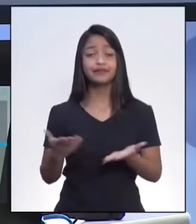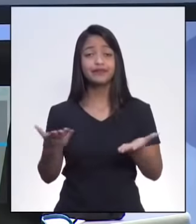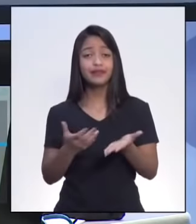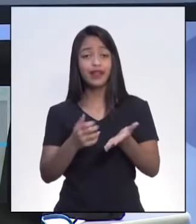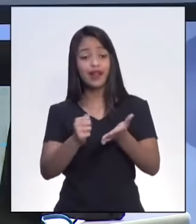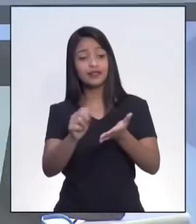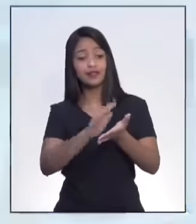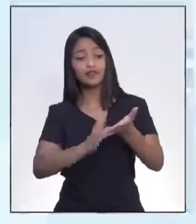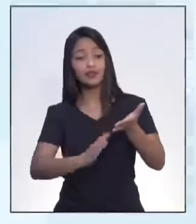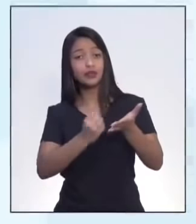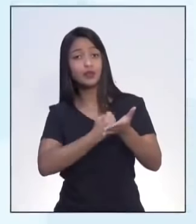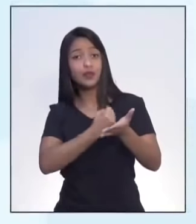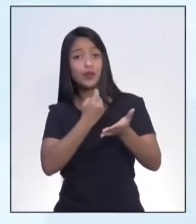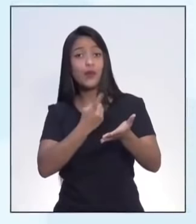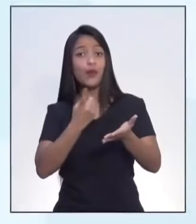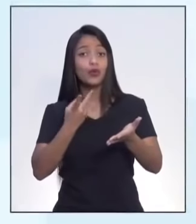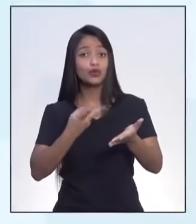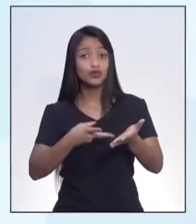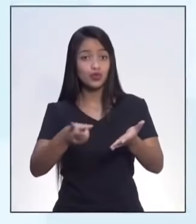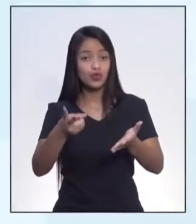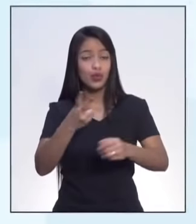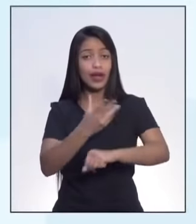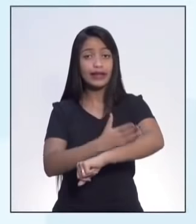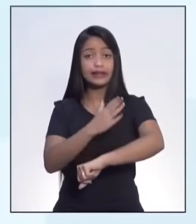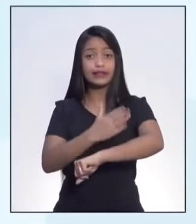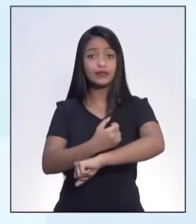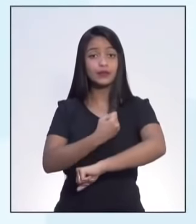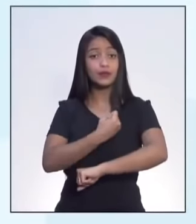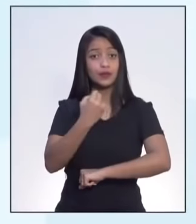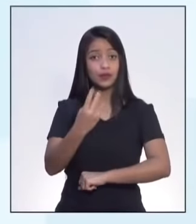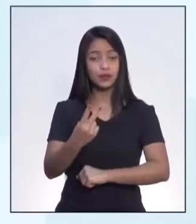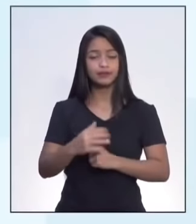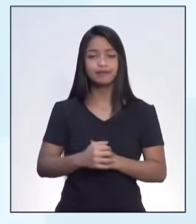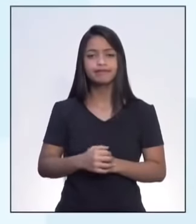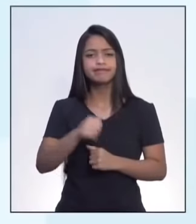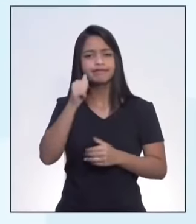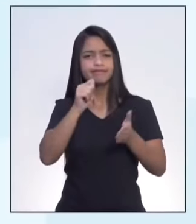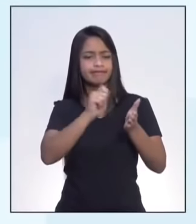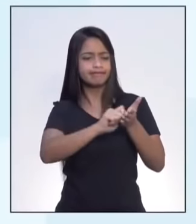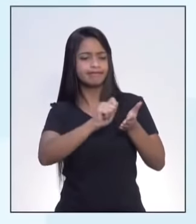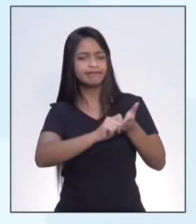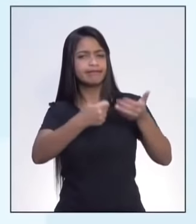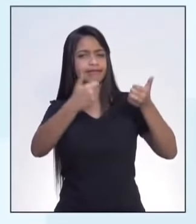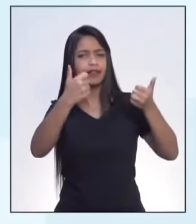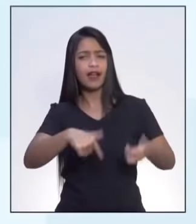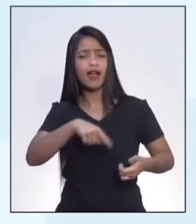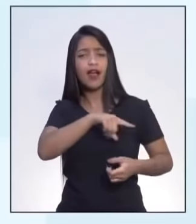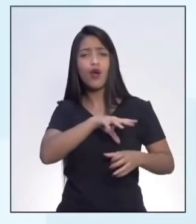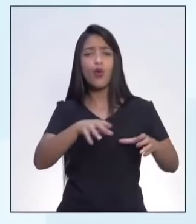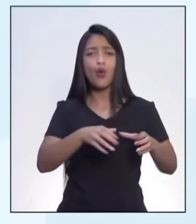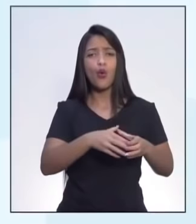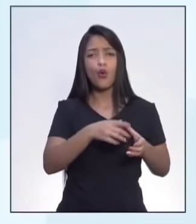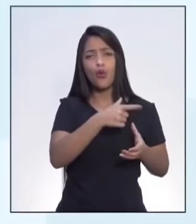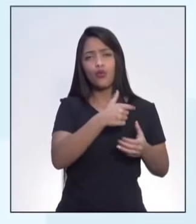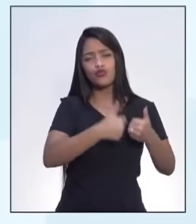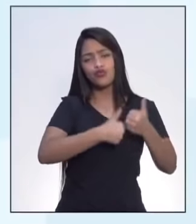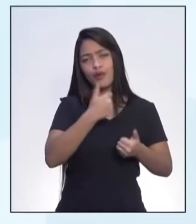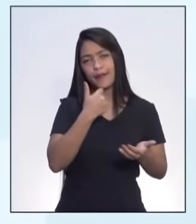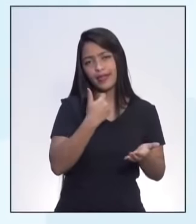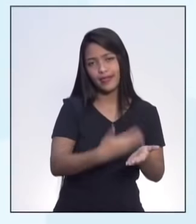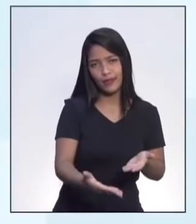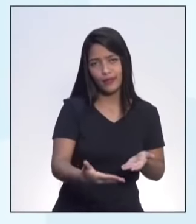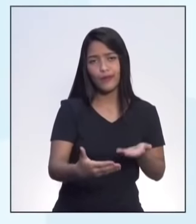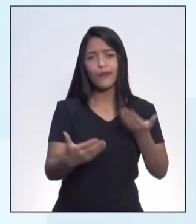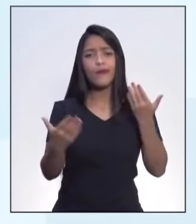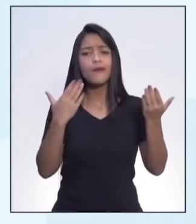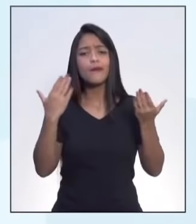o exercício 2. A autora, ao falar da torcida do time que perdeu a partida, faz uma